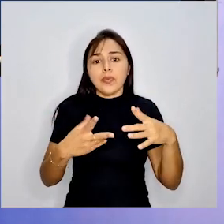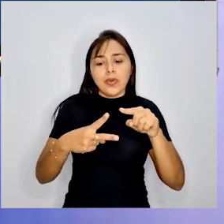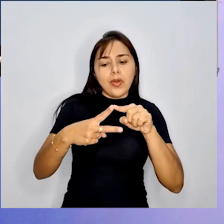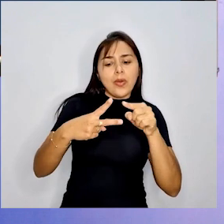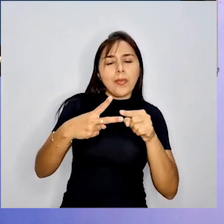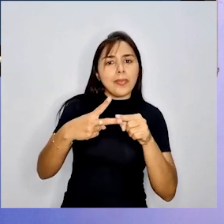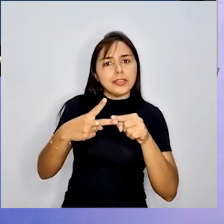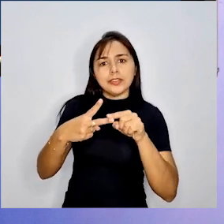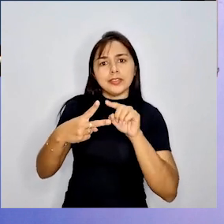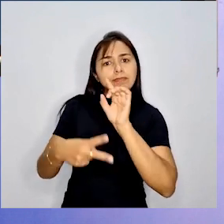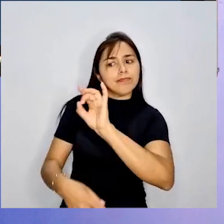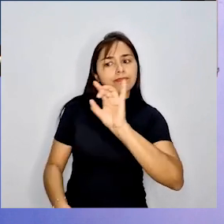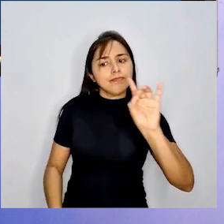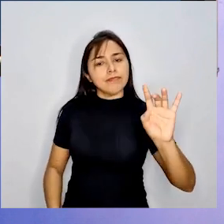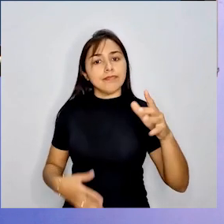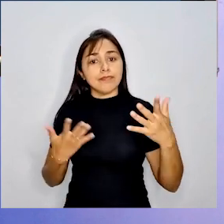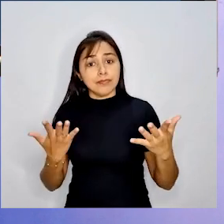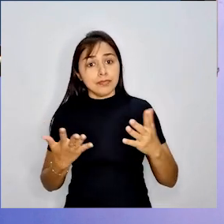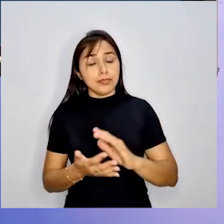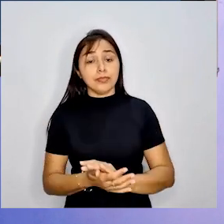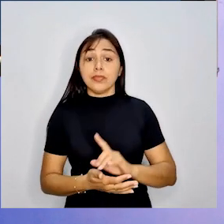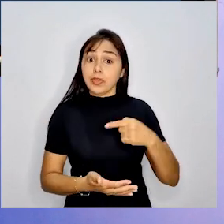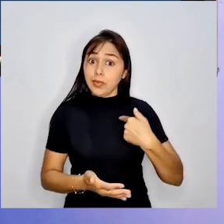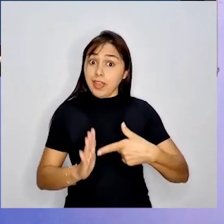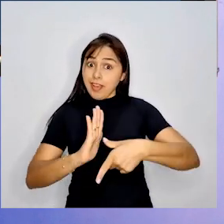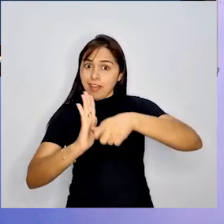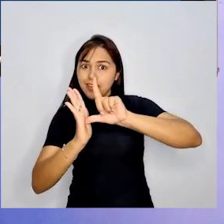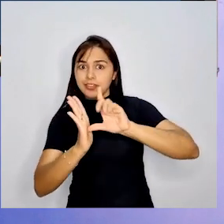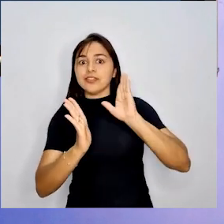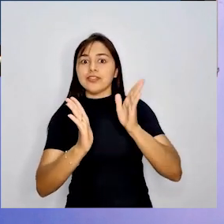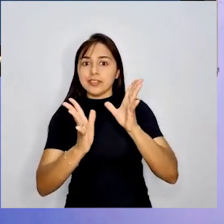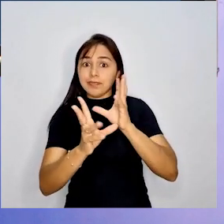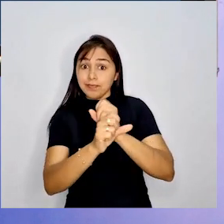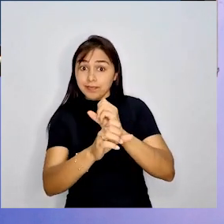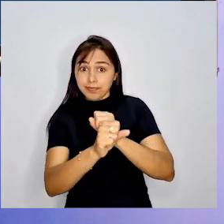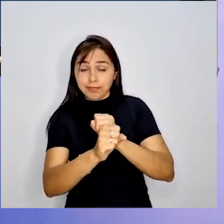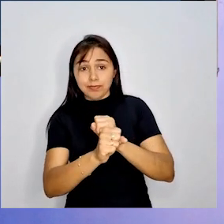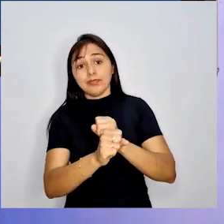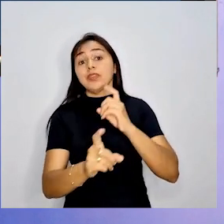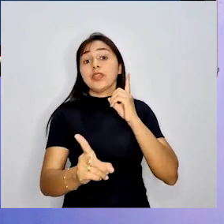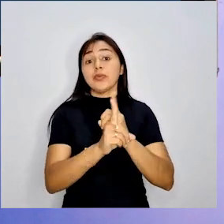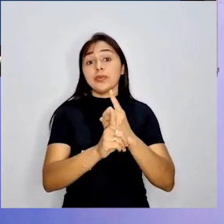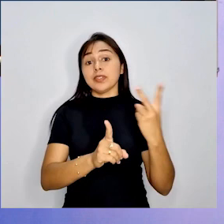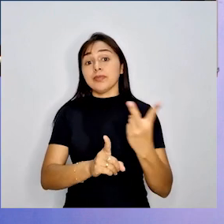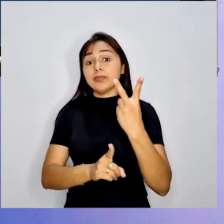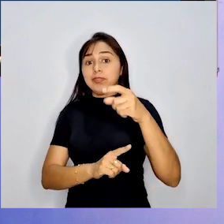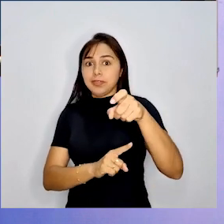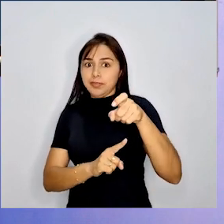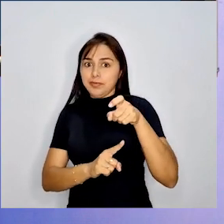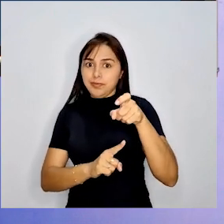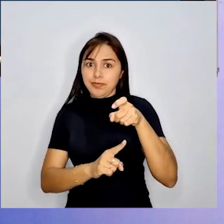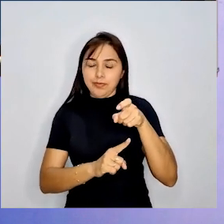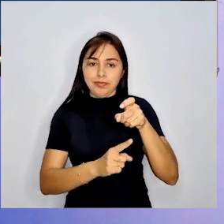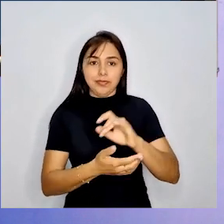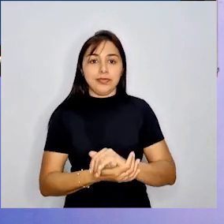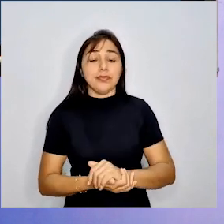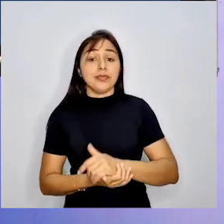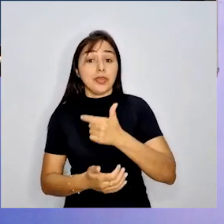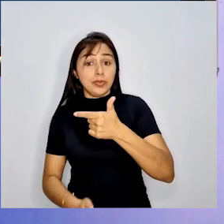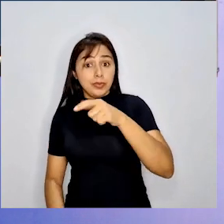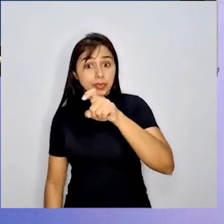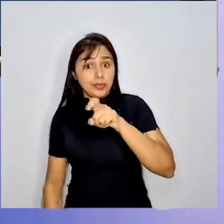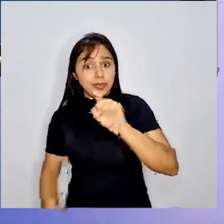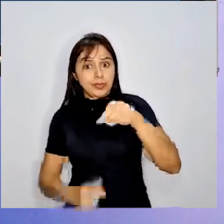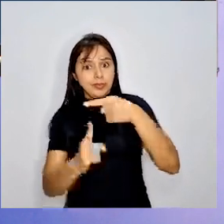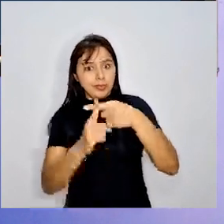Então, basicamente, as contas que a gente fez aqui, ó, olha só, são as mesmas equações, né? 2x mais 40